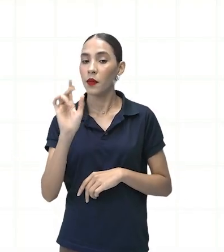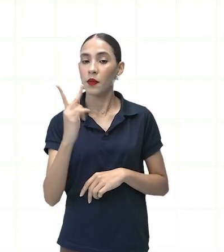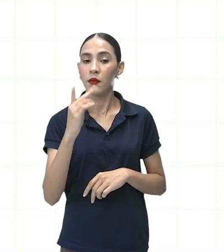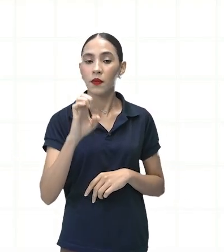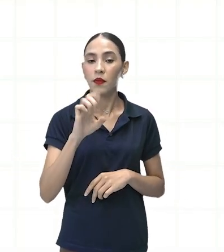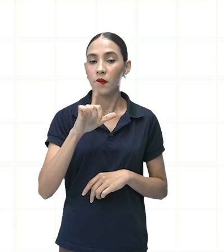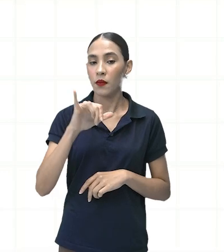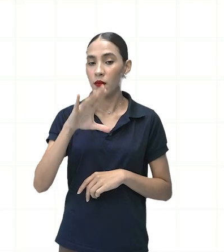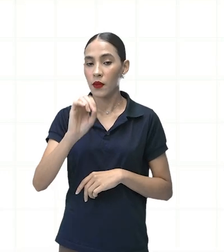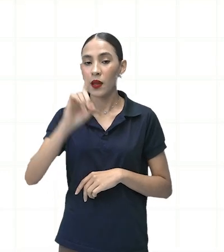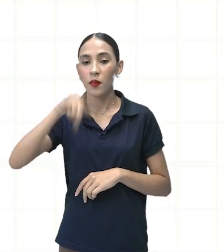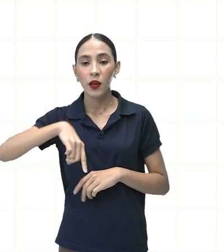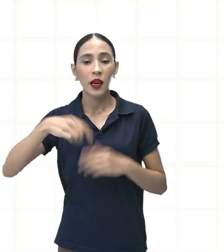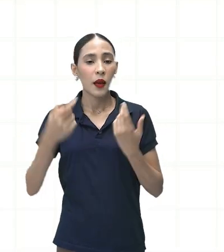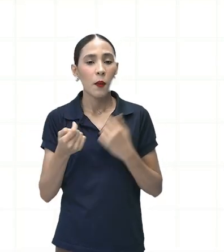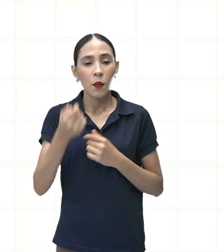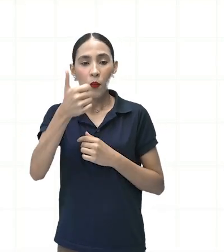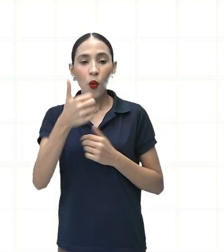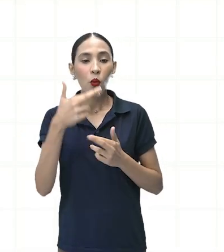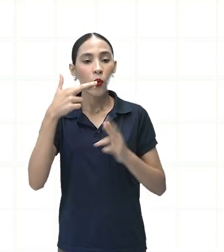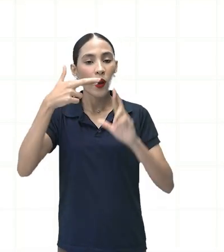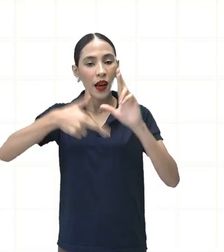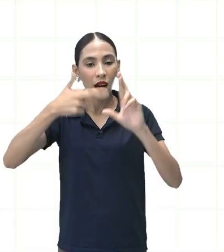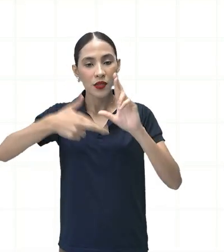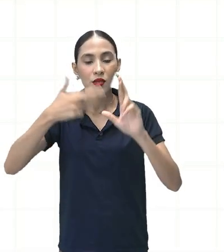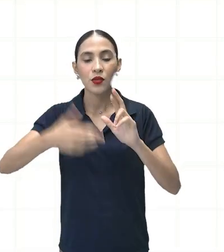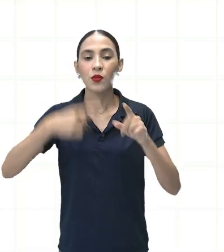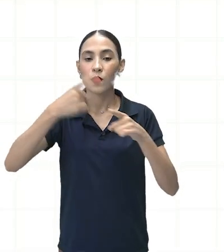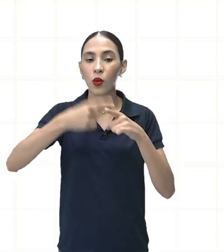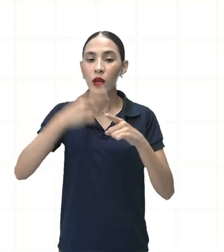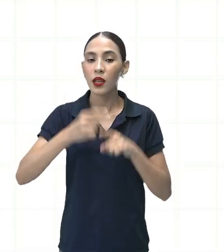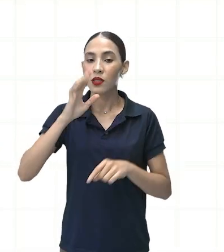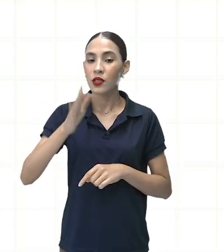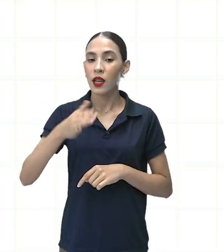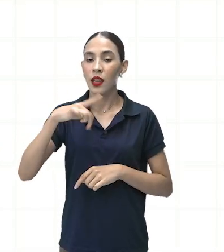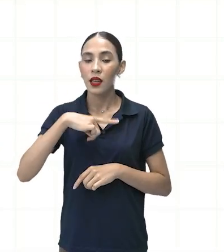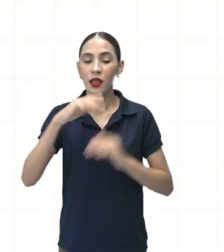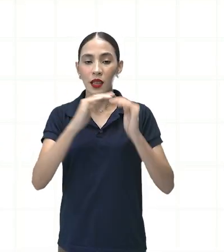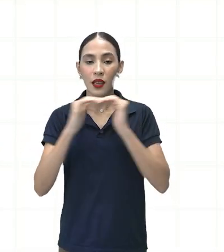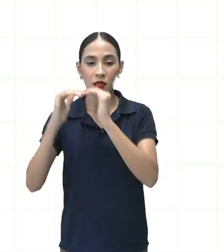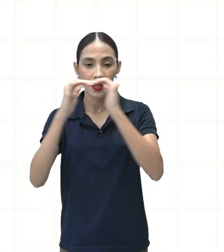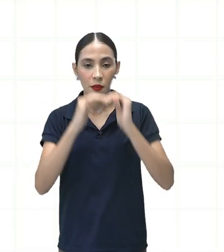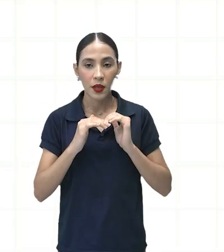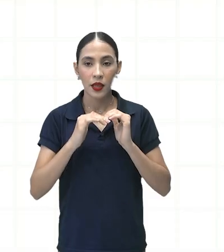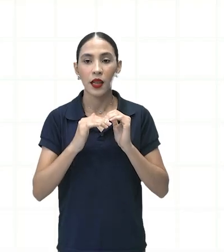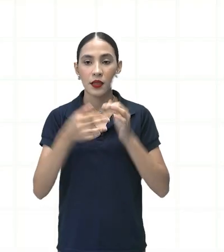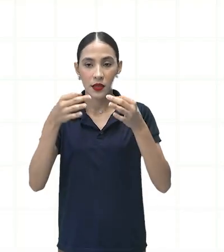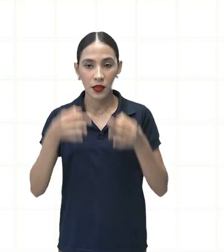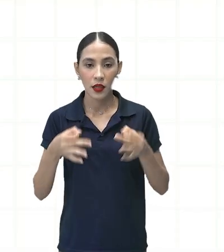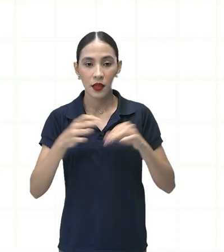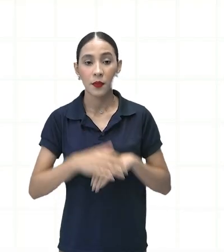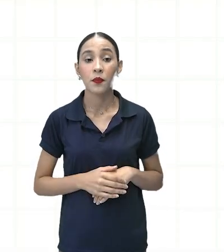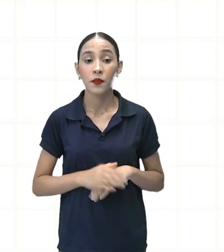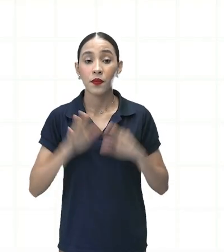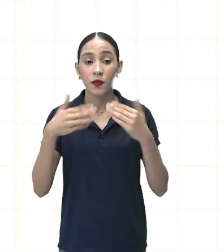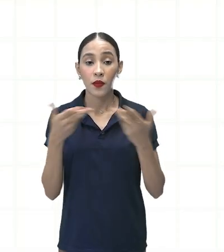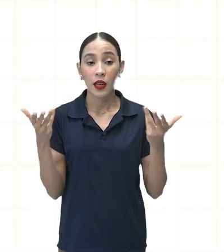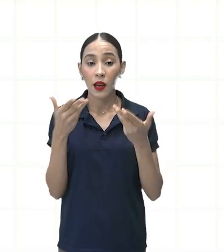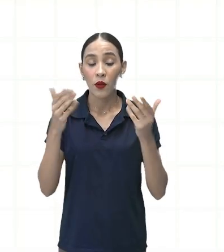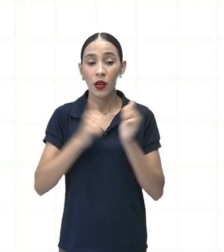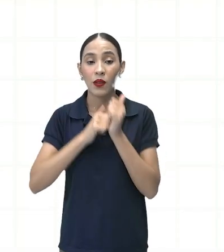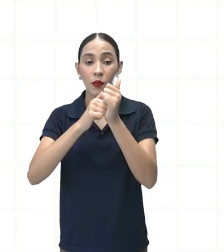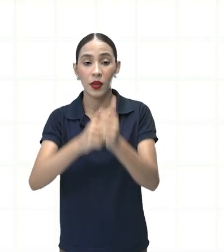elemento hélio, eles são muito poucos reativos. Por quê? Porque ele já possui a estabilidade necessária. Agora, nós